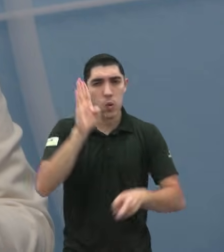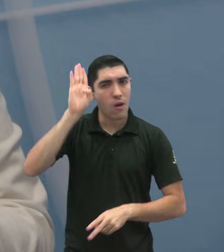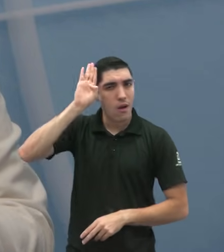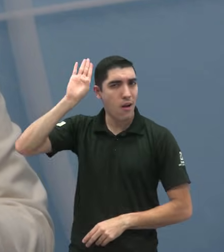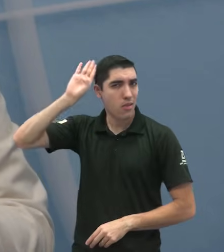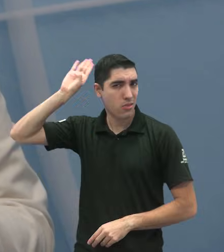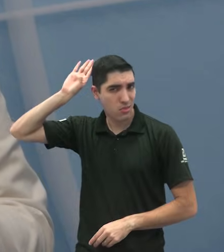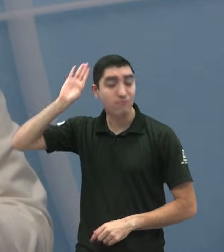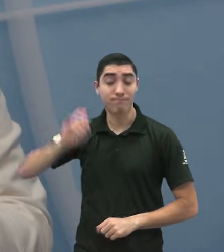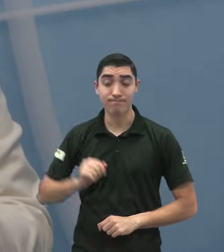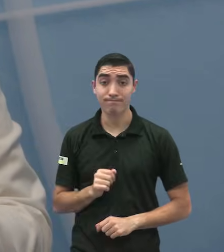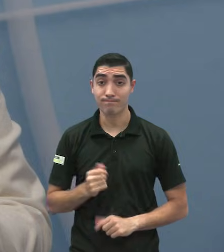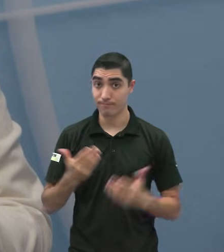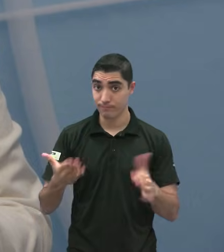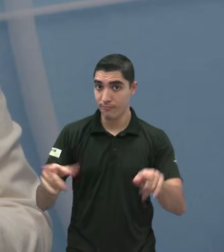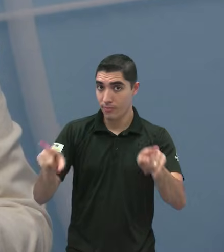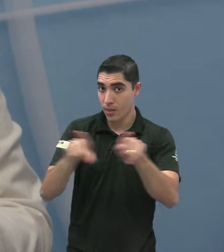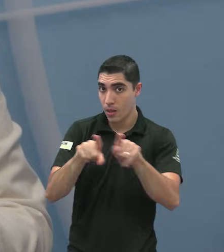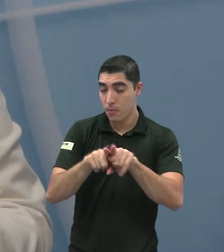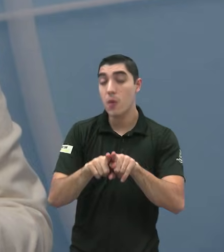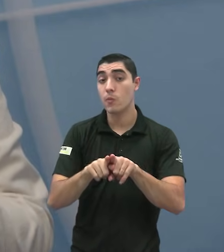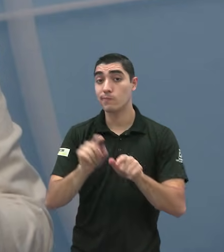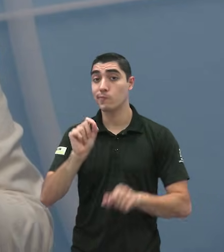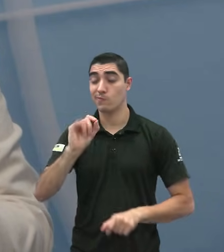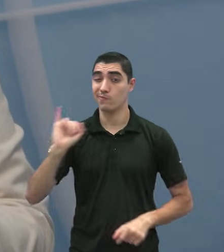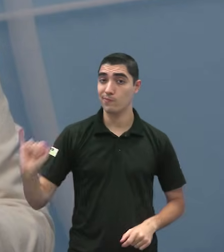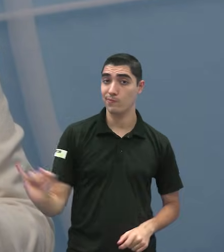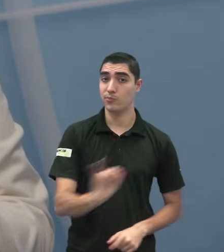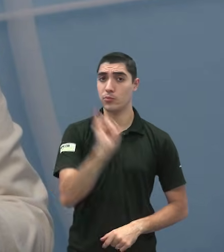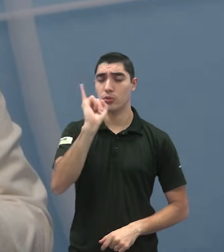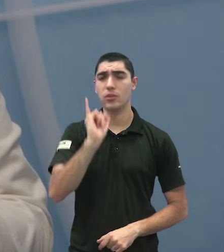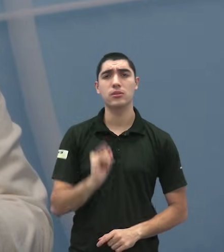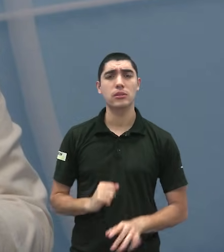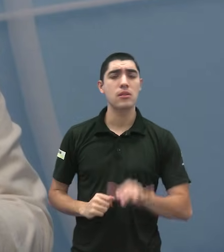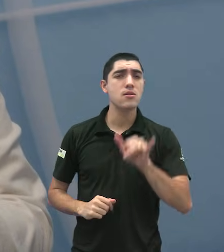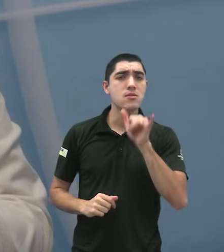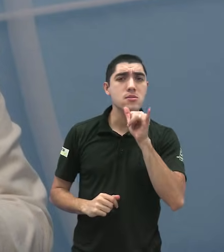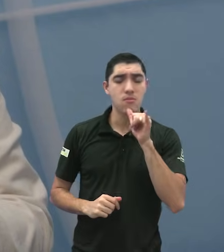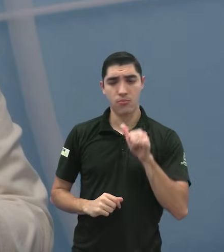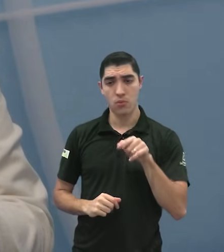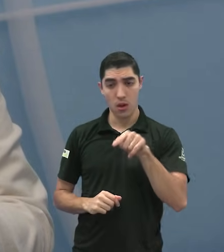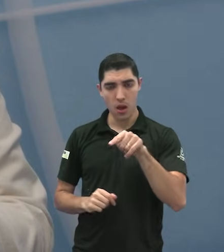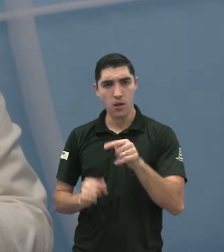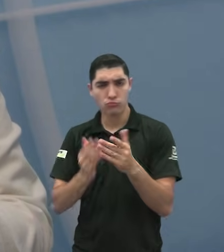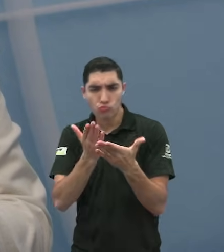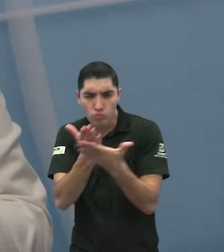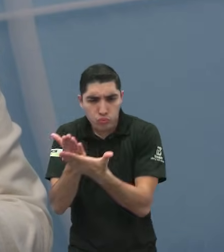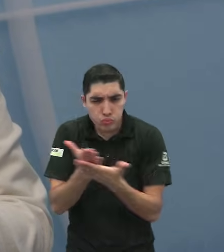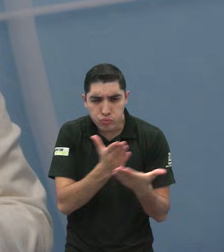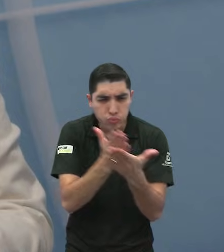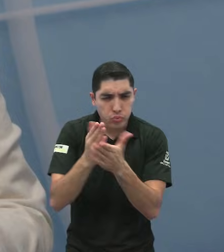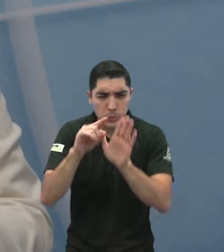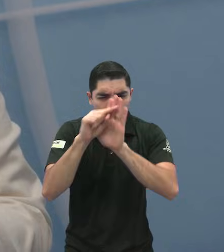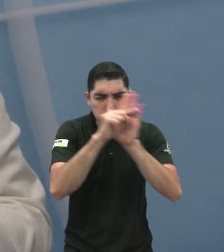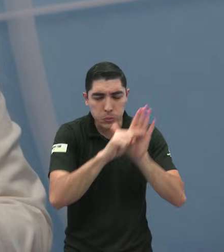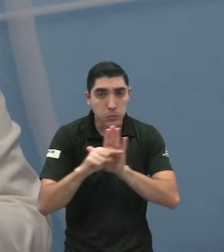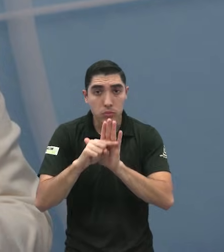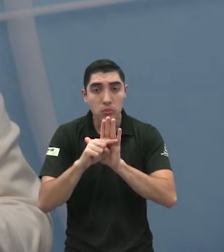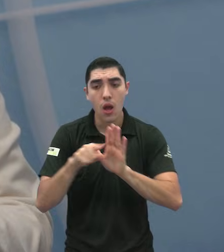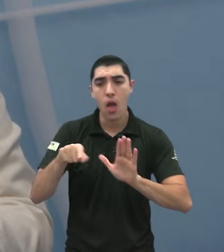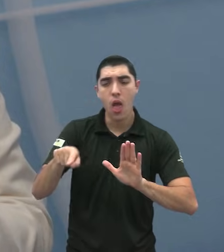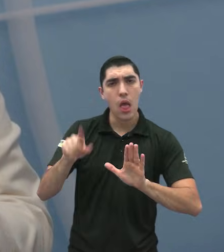espaços acadêmicos? E mais importante, o que muda quando a produção científica passa a